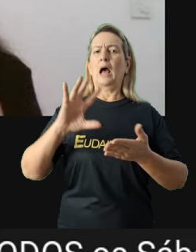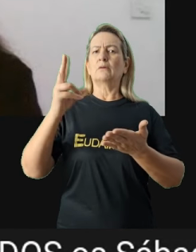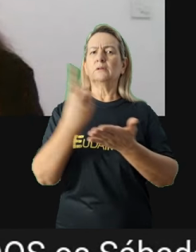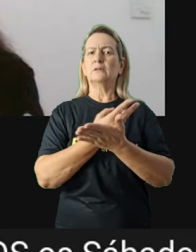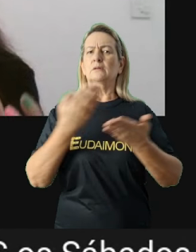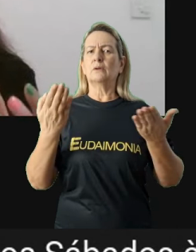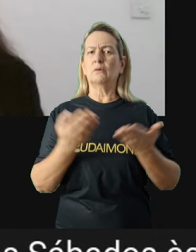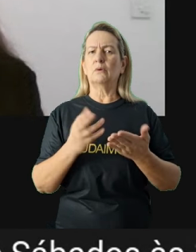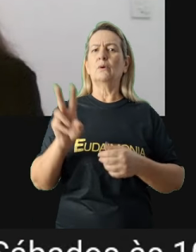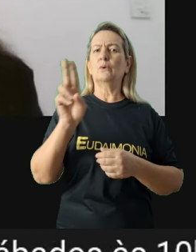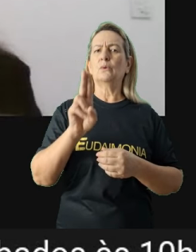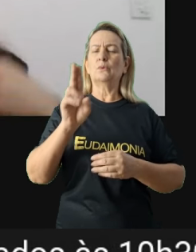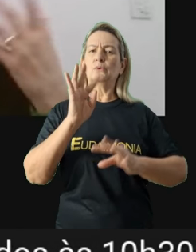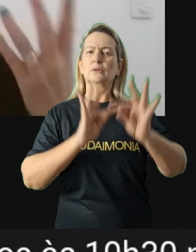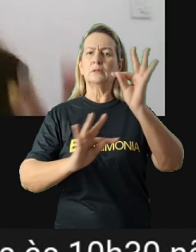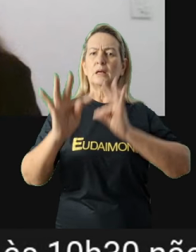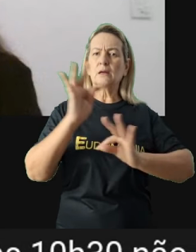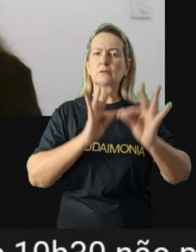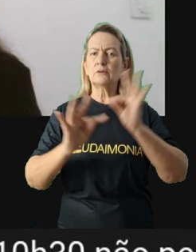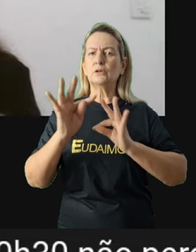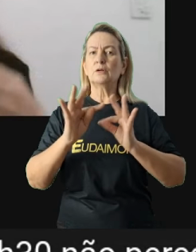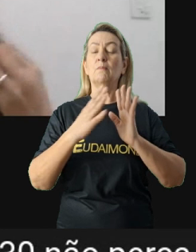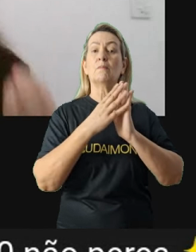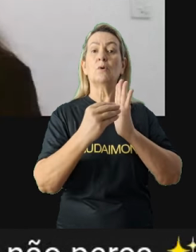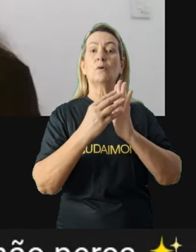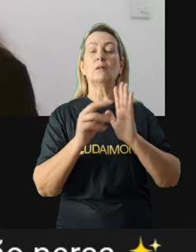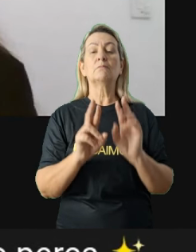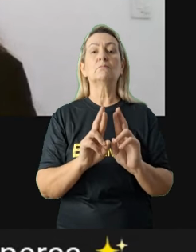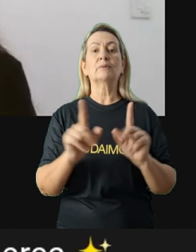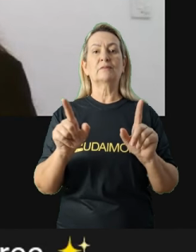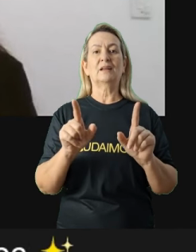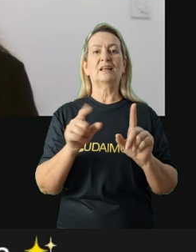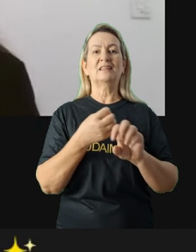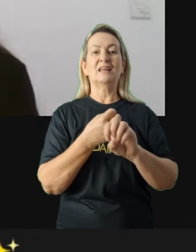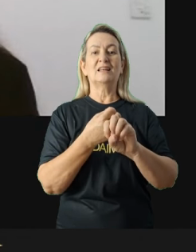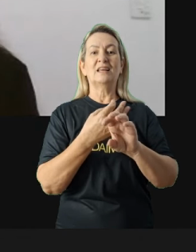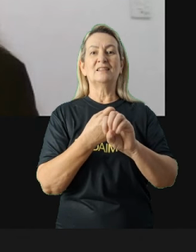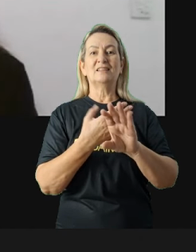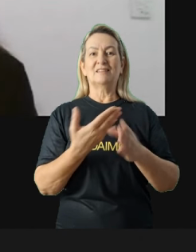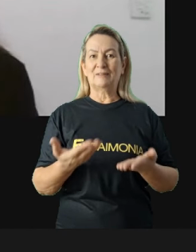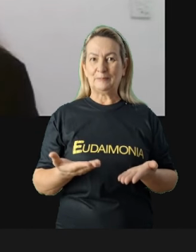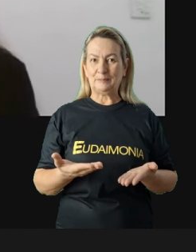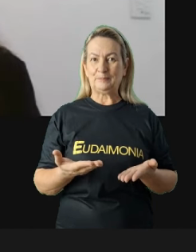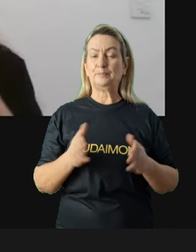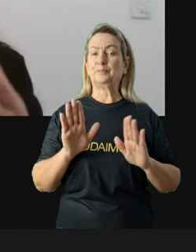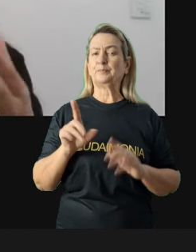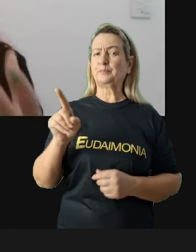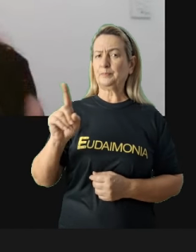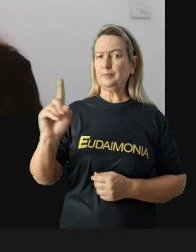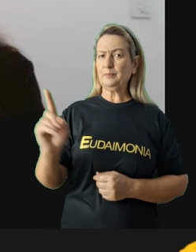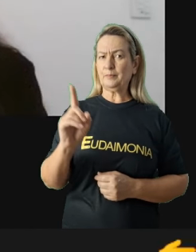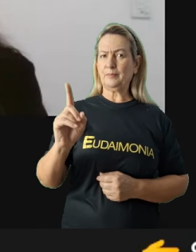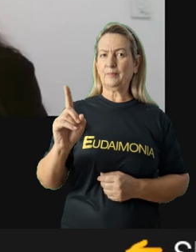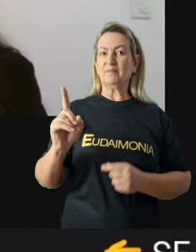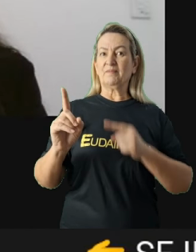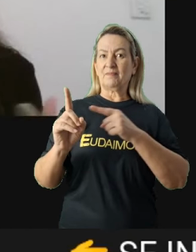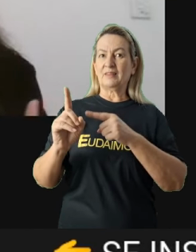está acontecendo agora, do uso das tecnologias, dos modelos diferenciados de ensino-aprendizagem,